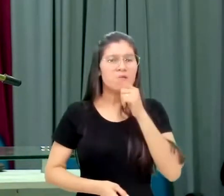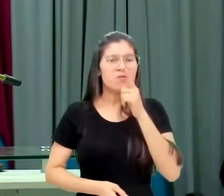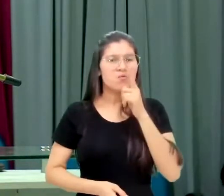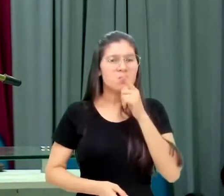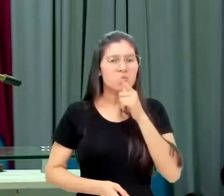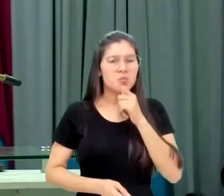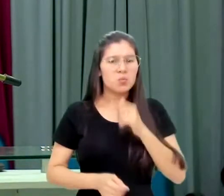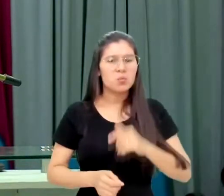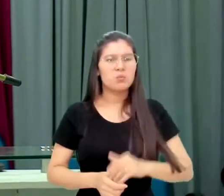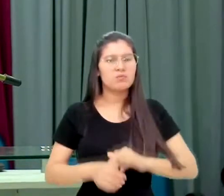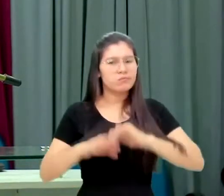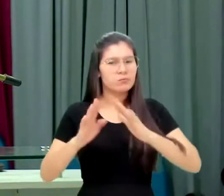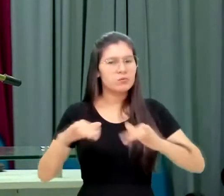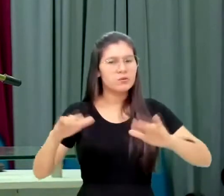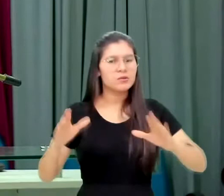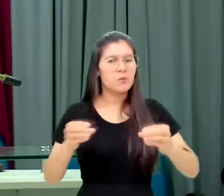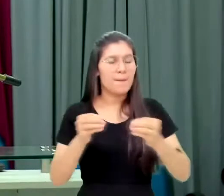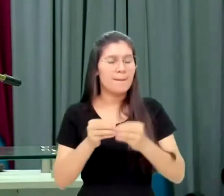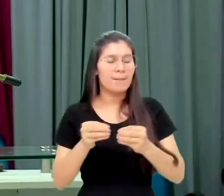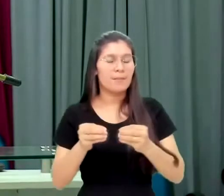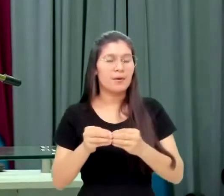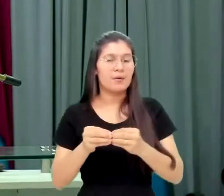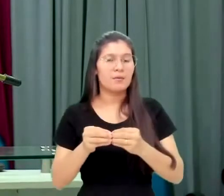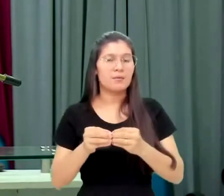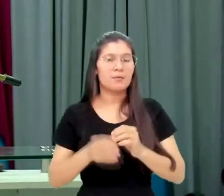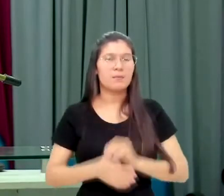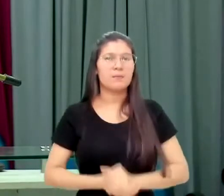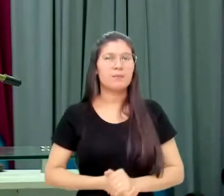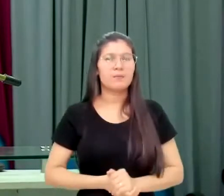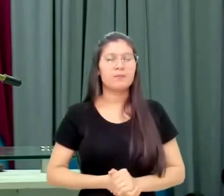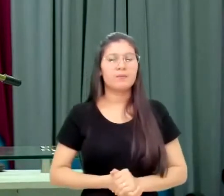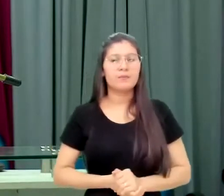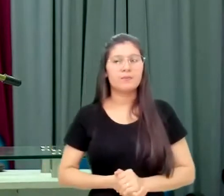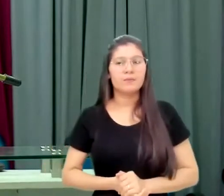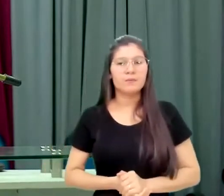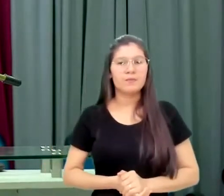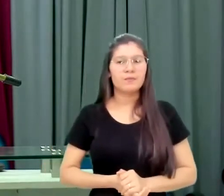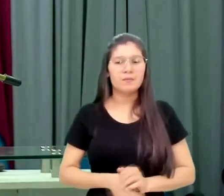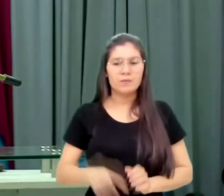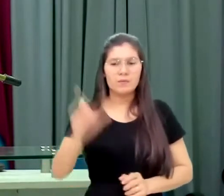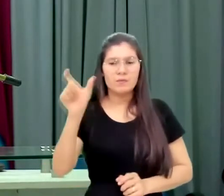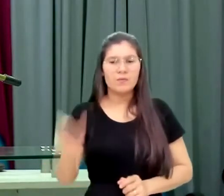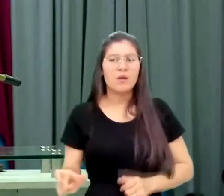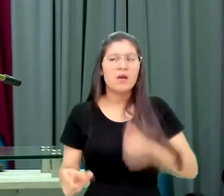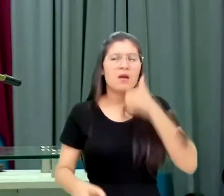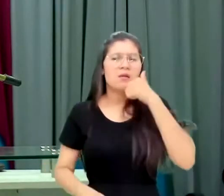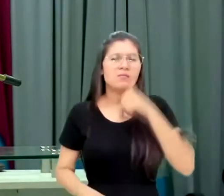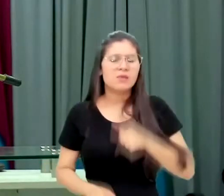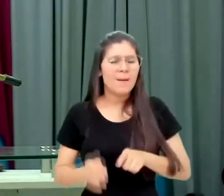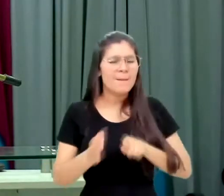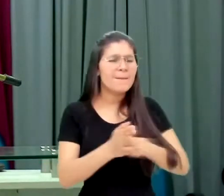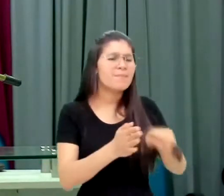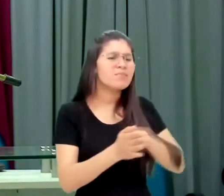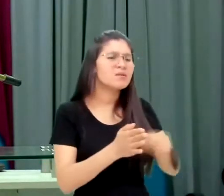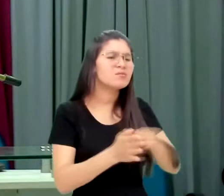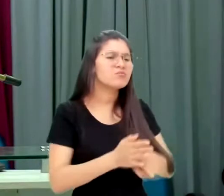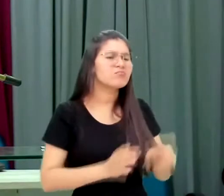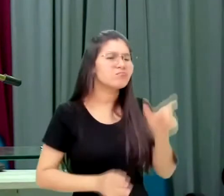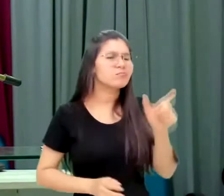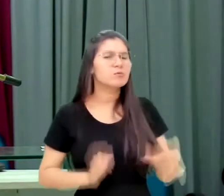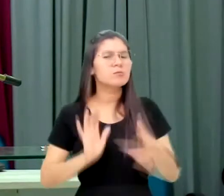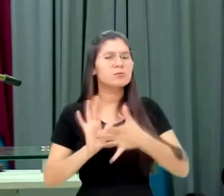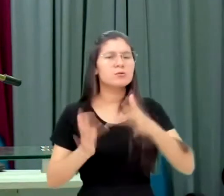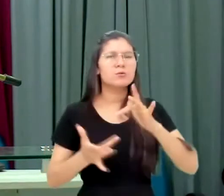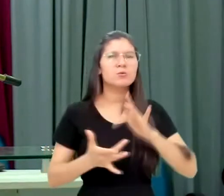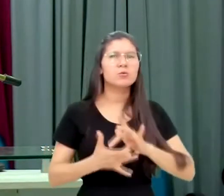e a mulher questionou Jesus com respeito à água, ele disse: